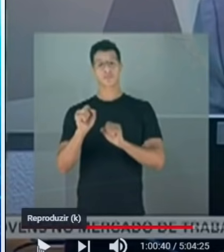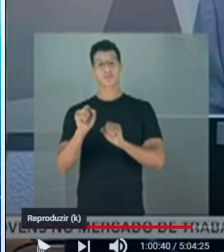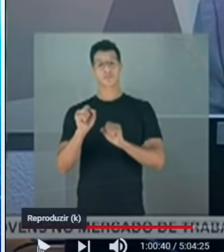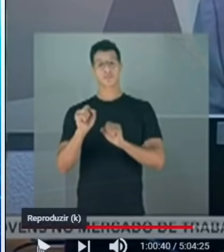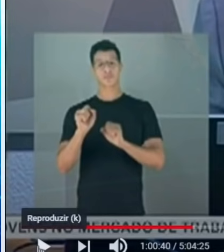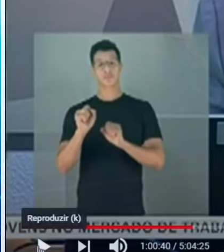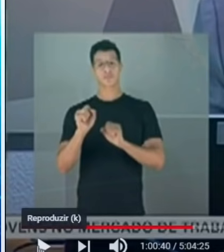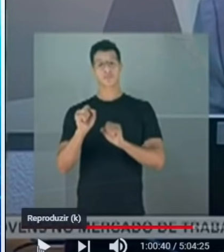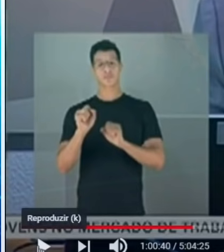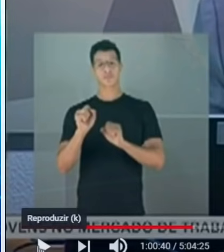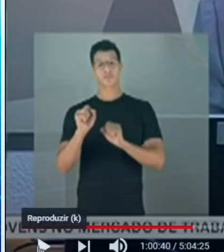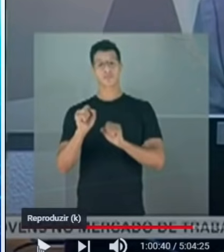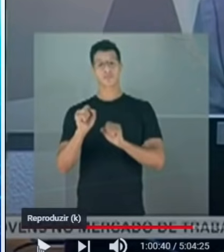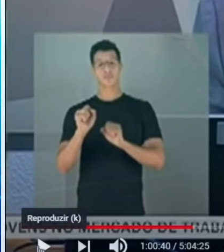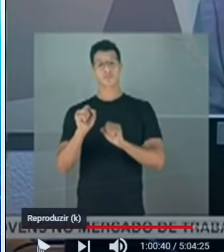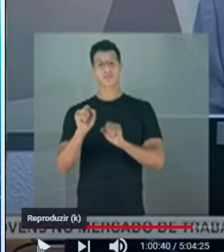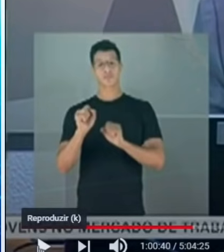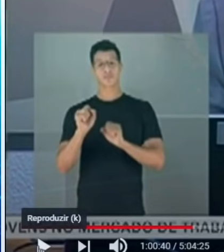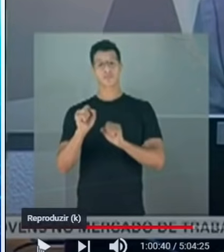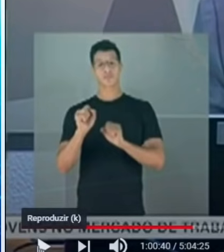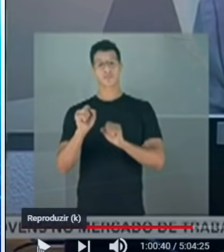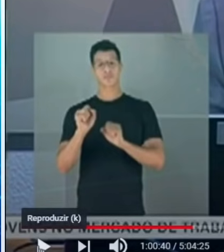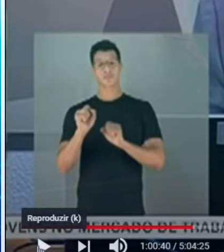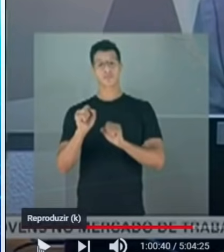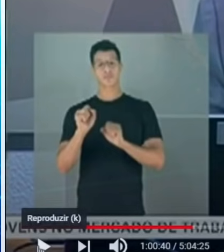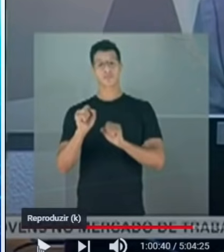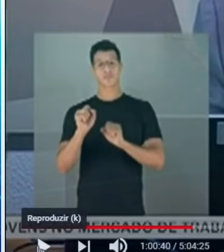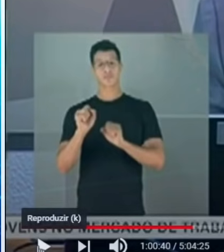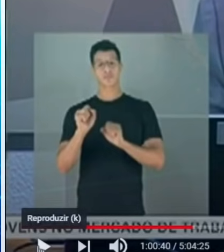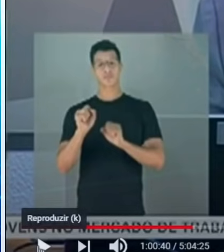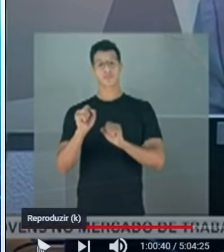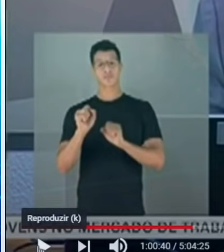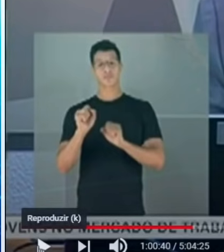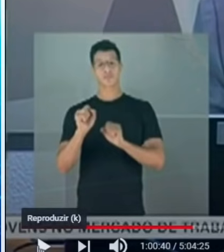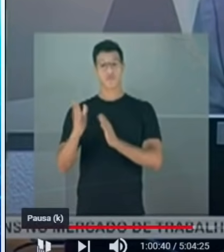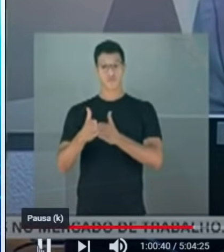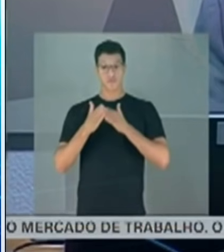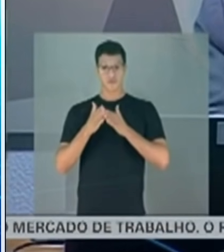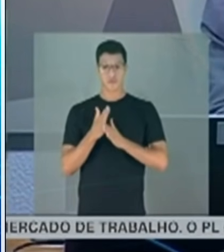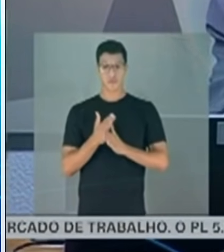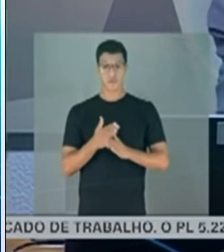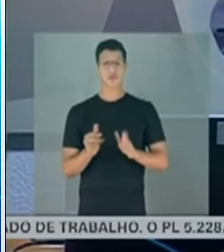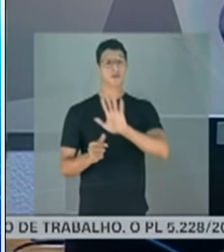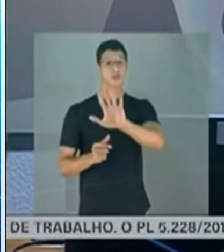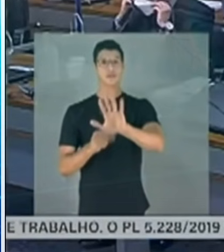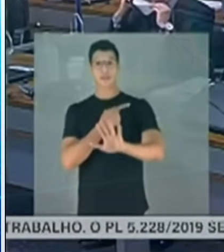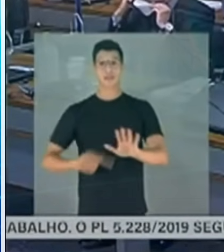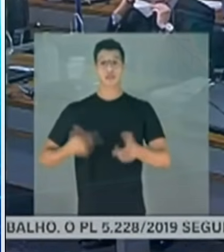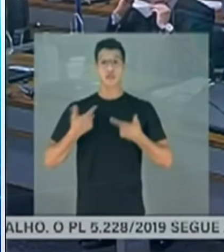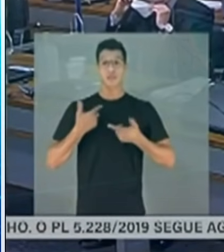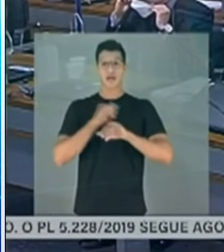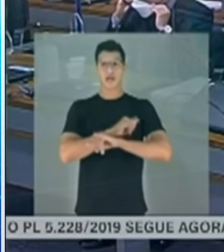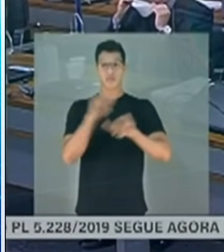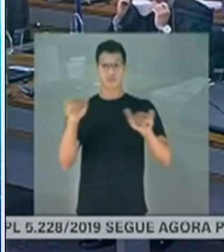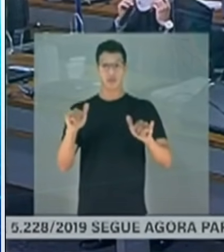Bolsonaro, e o Humberto Costa deixa transparecer toda esta mágoa. Eu queria fazer uma